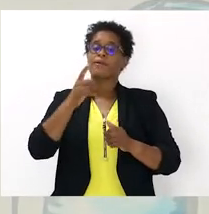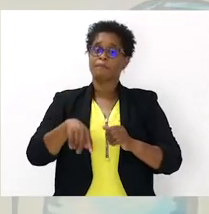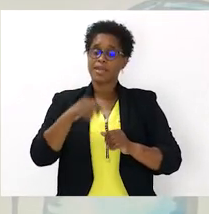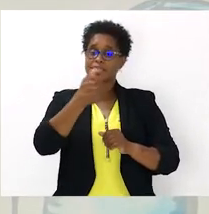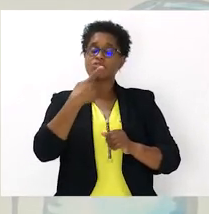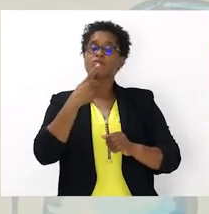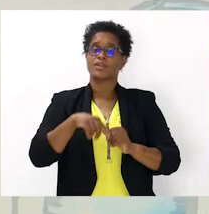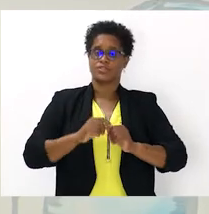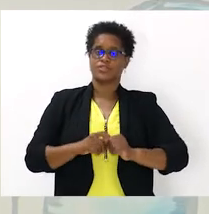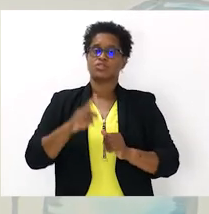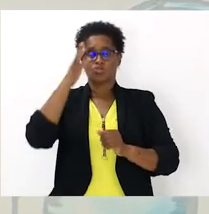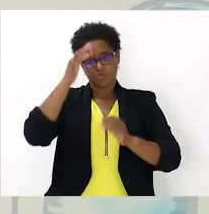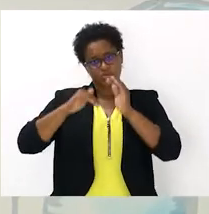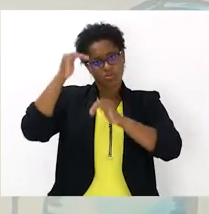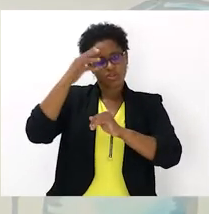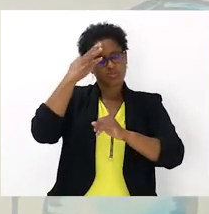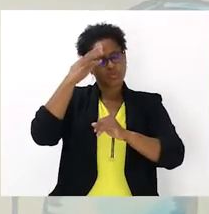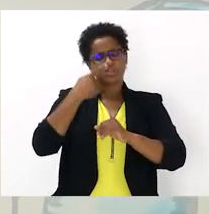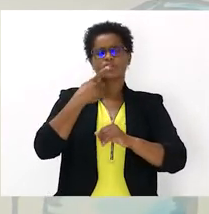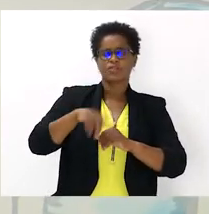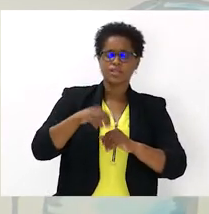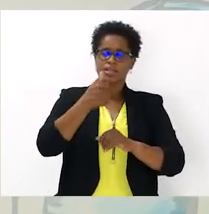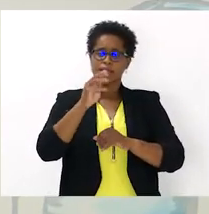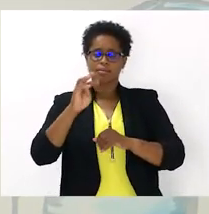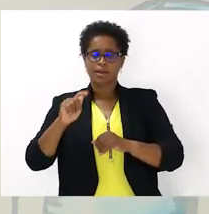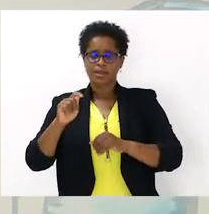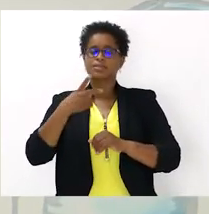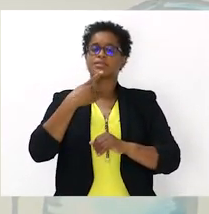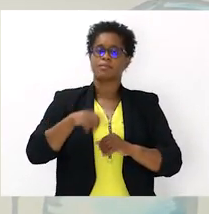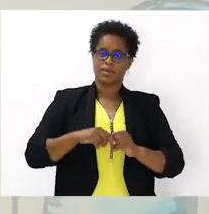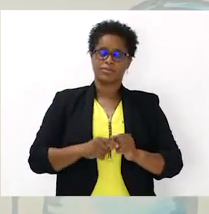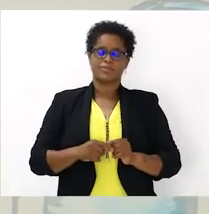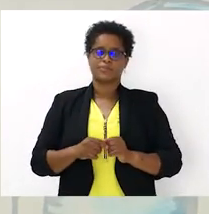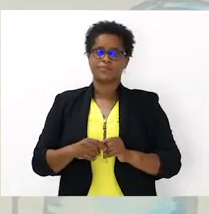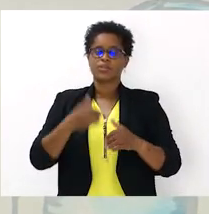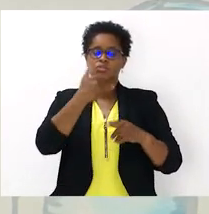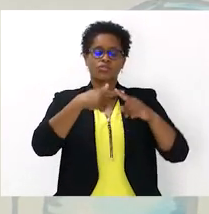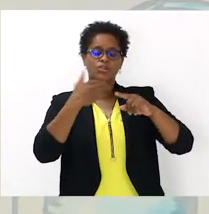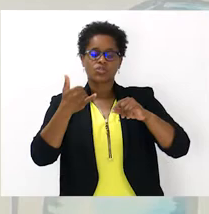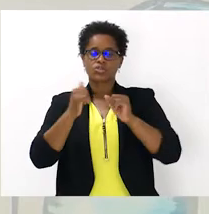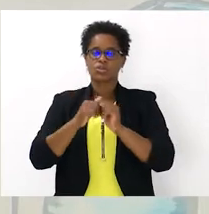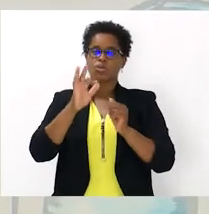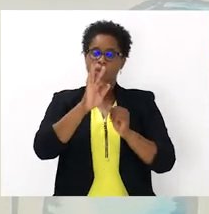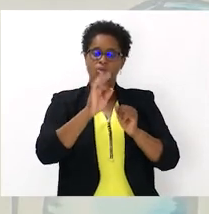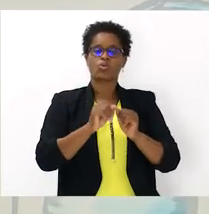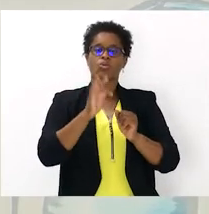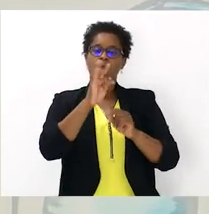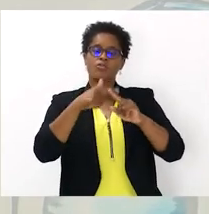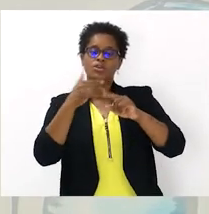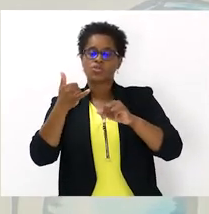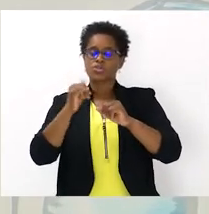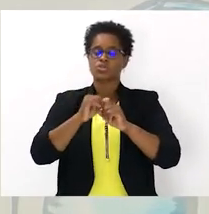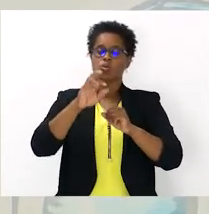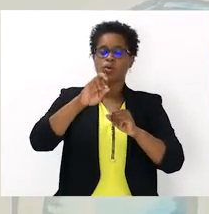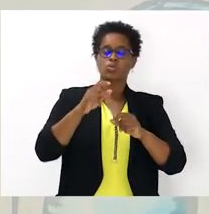repete 5 vezes. O expoente é o número de vezes que a base se repete. 2 vezes 2, 4. 4 vezes